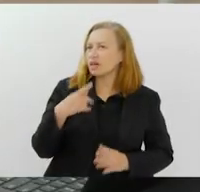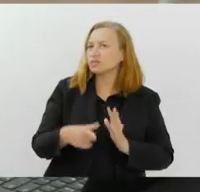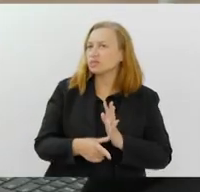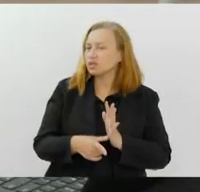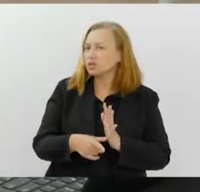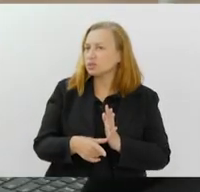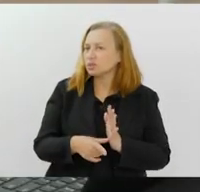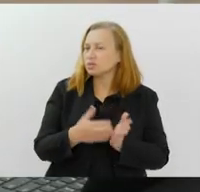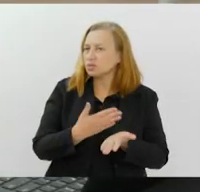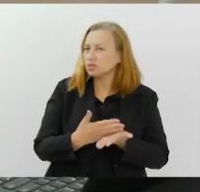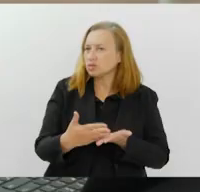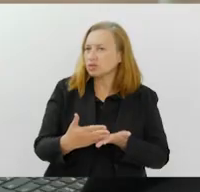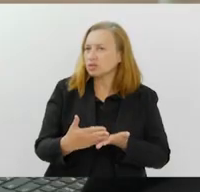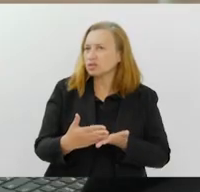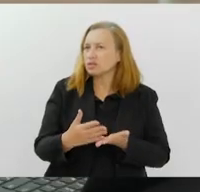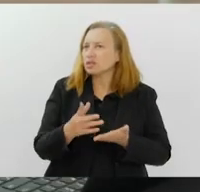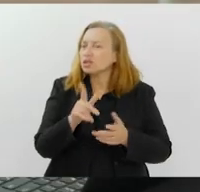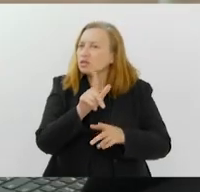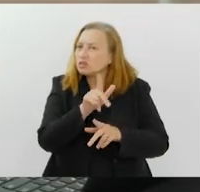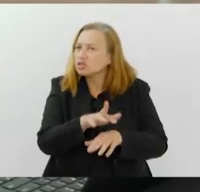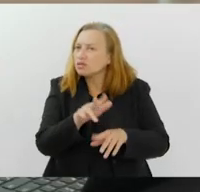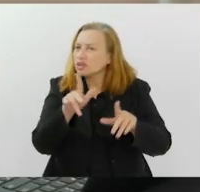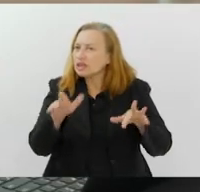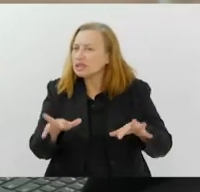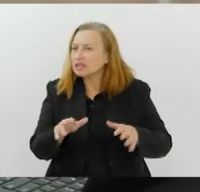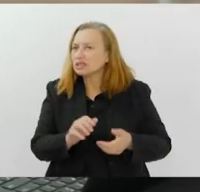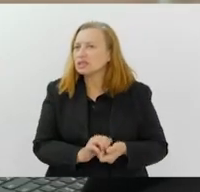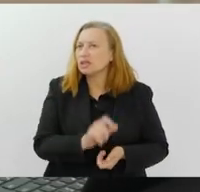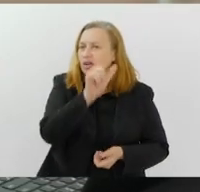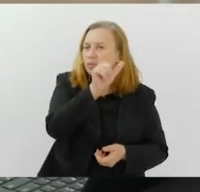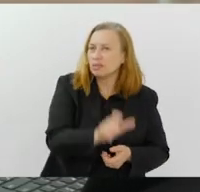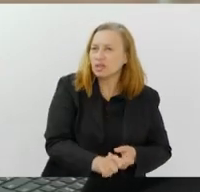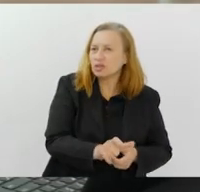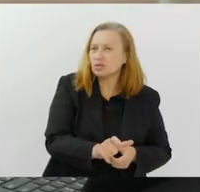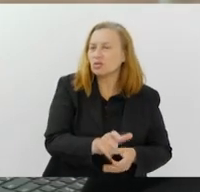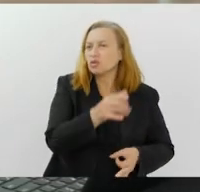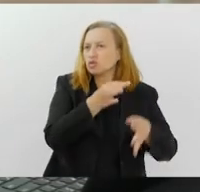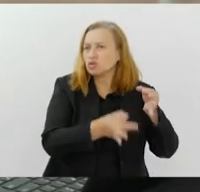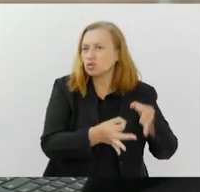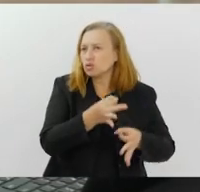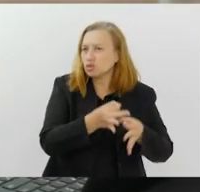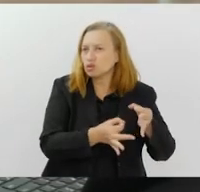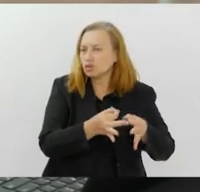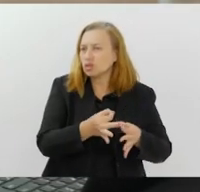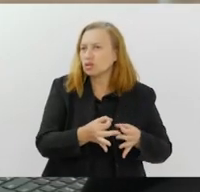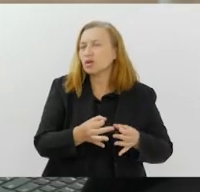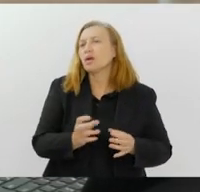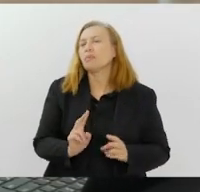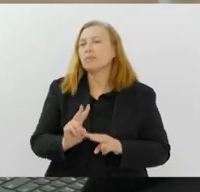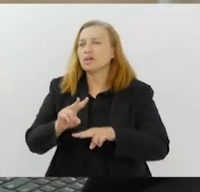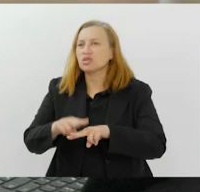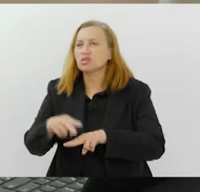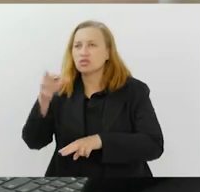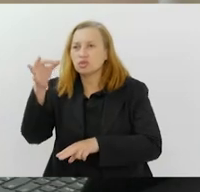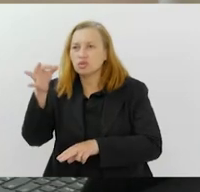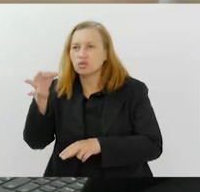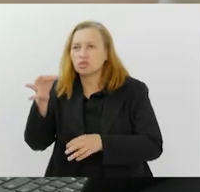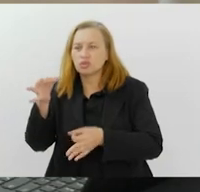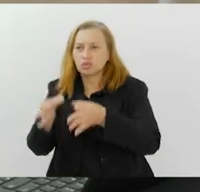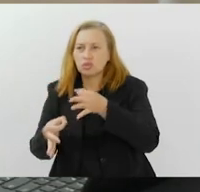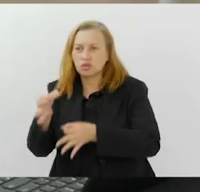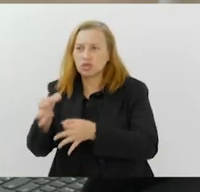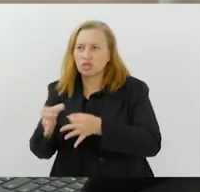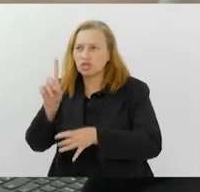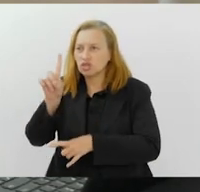que a gente tem que fazer algumas diferenciações entre eh pessoas jurídicas de direito público pessoas jurídicas de direito privado Nesse artigo ele ficou meio